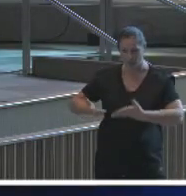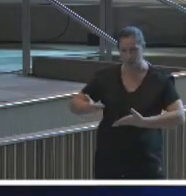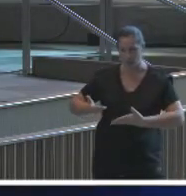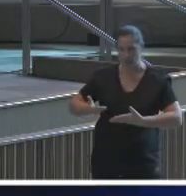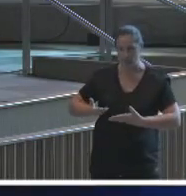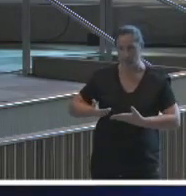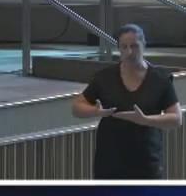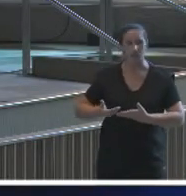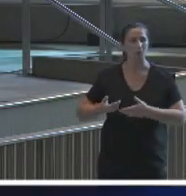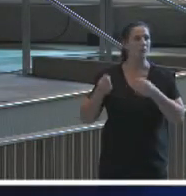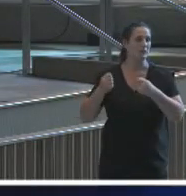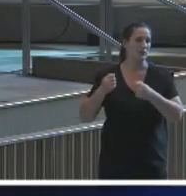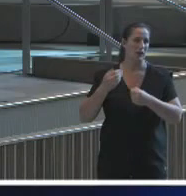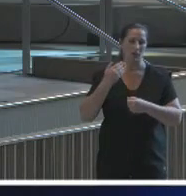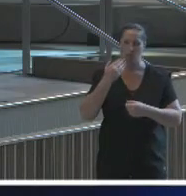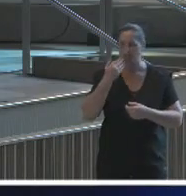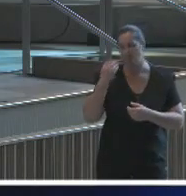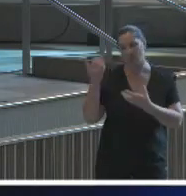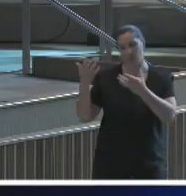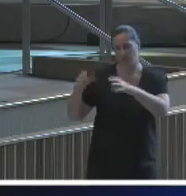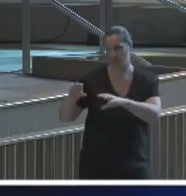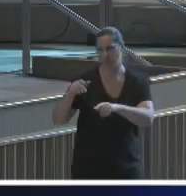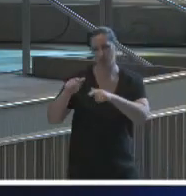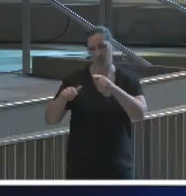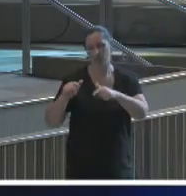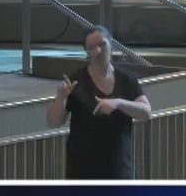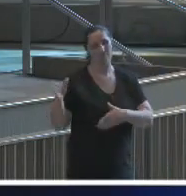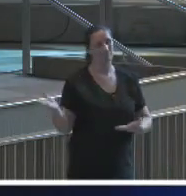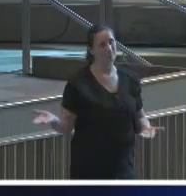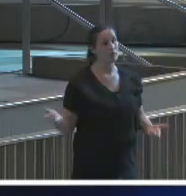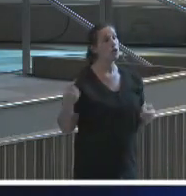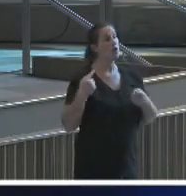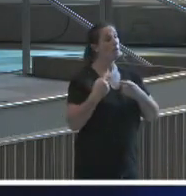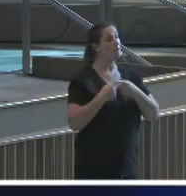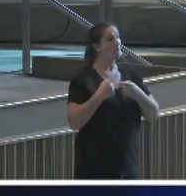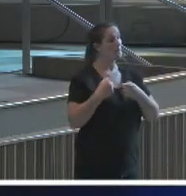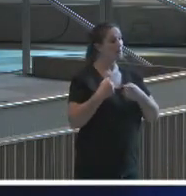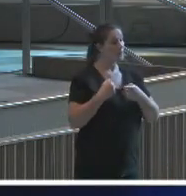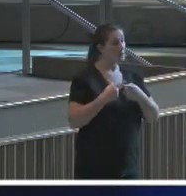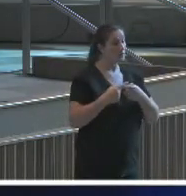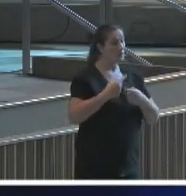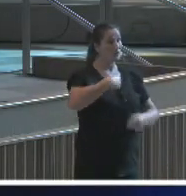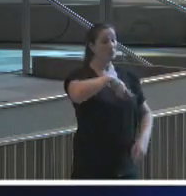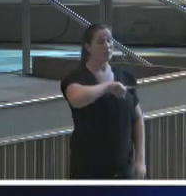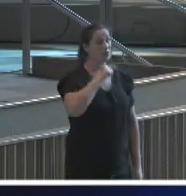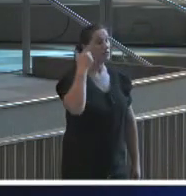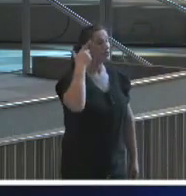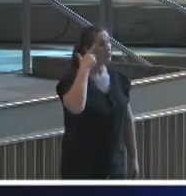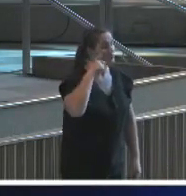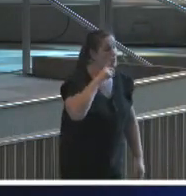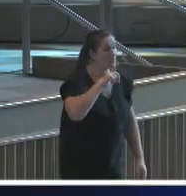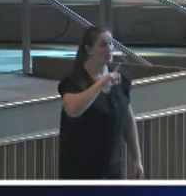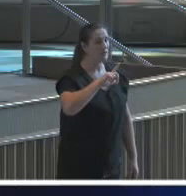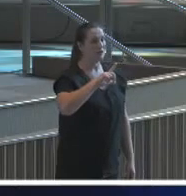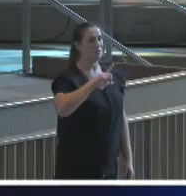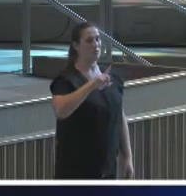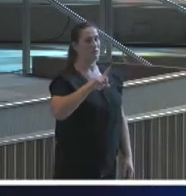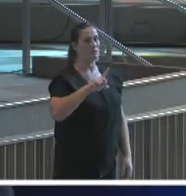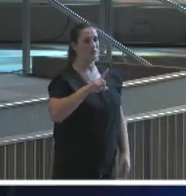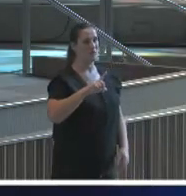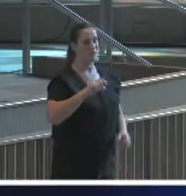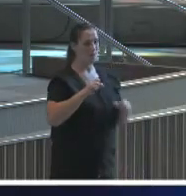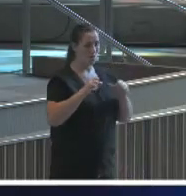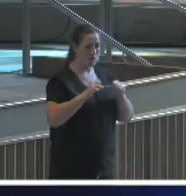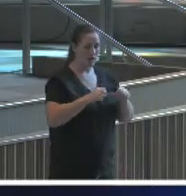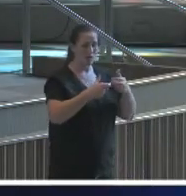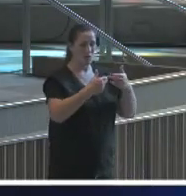Ele teve que entregar o emprego, porque a gente não consegue ficar com as coisas enterradas na tenda e